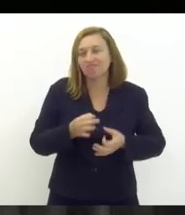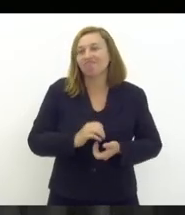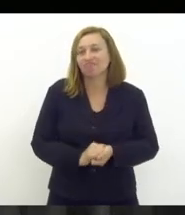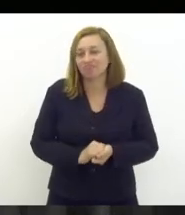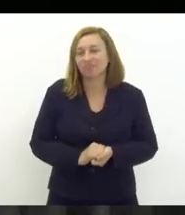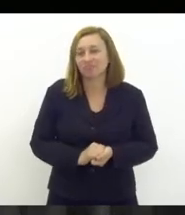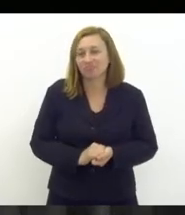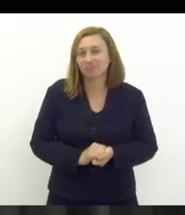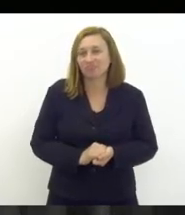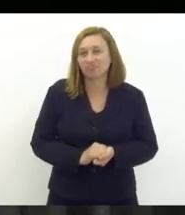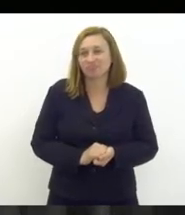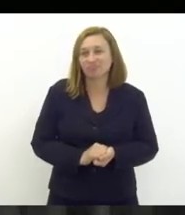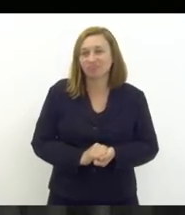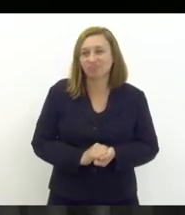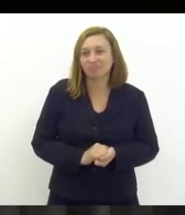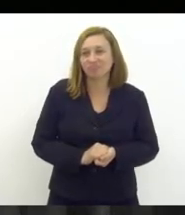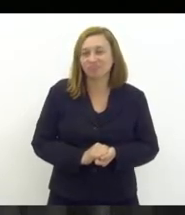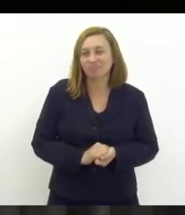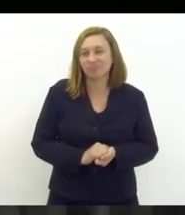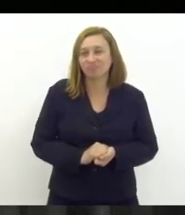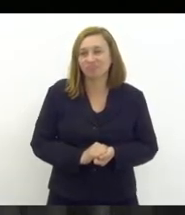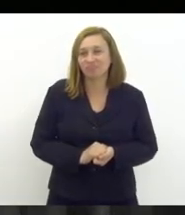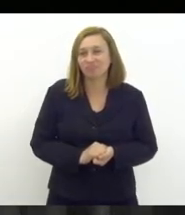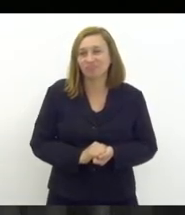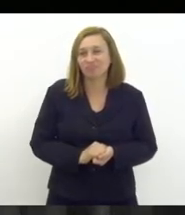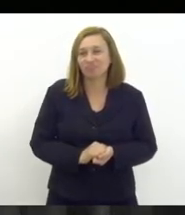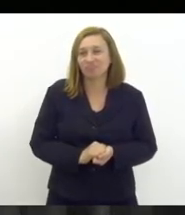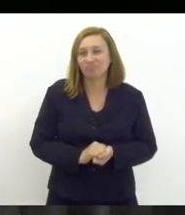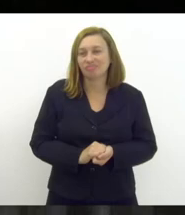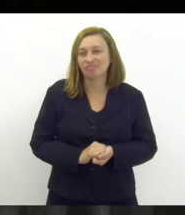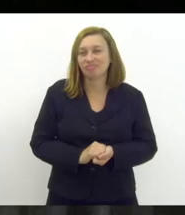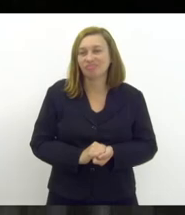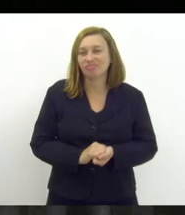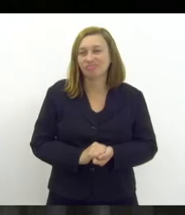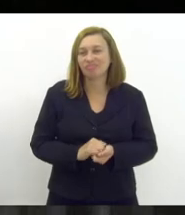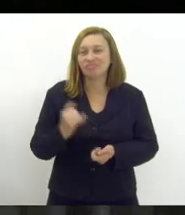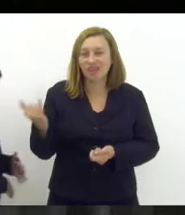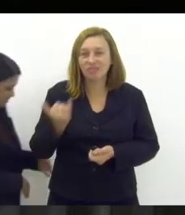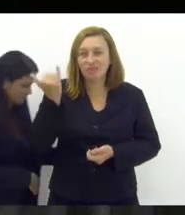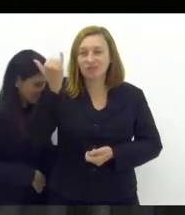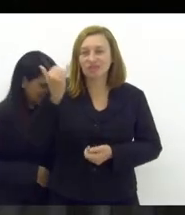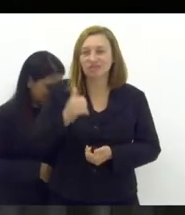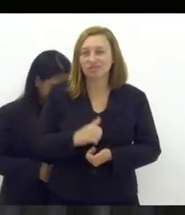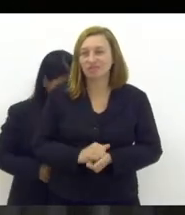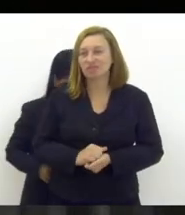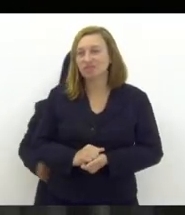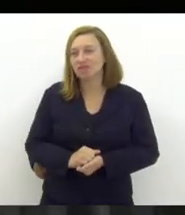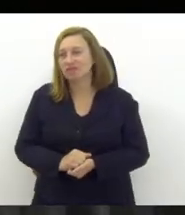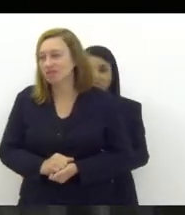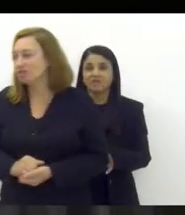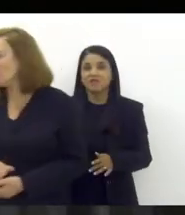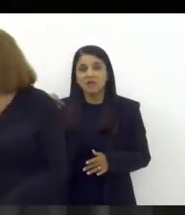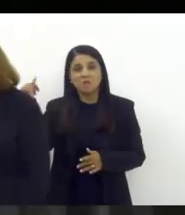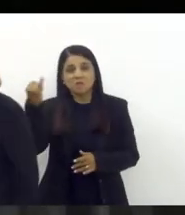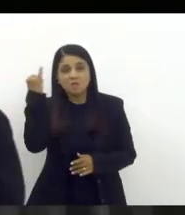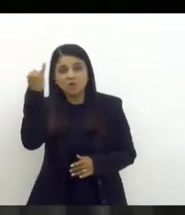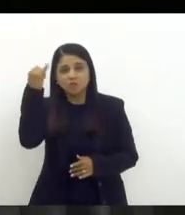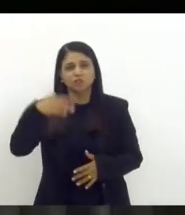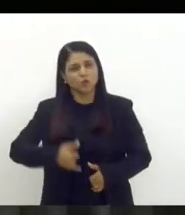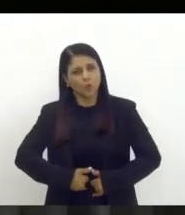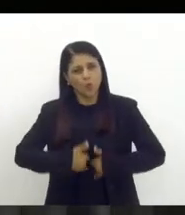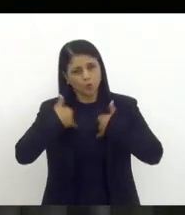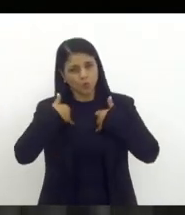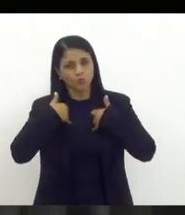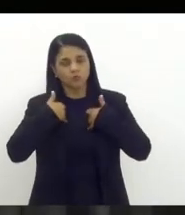estar fazendo justiça e isso é muito muito importante e eu tenho muito orgulho disso e eu sempre